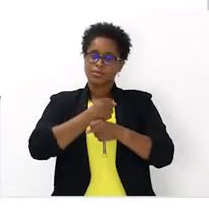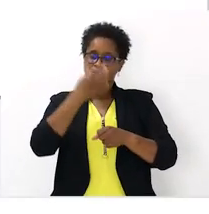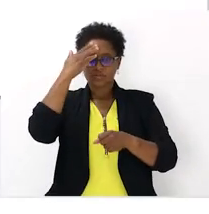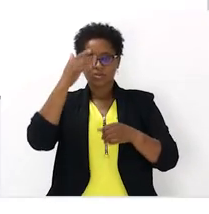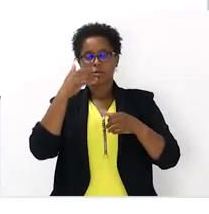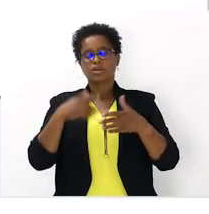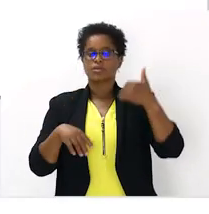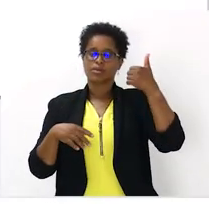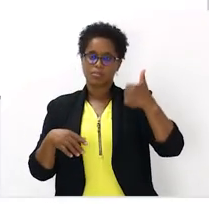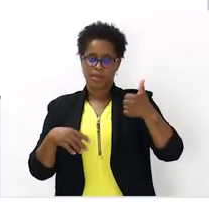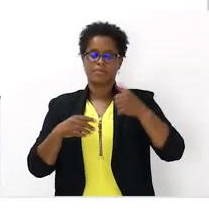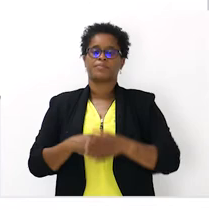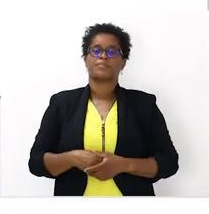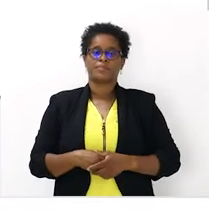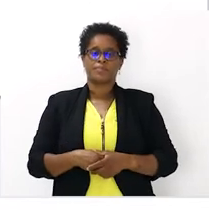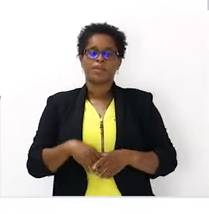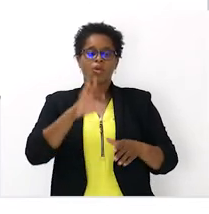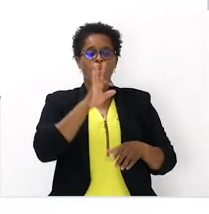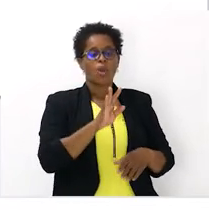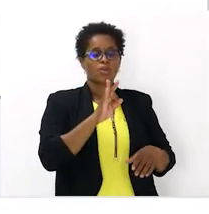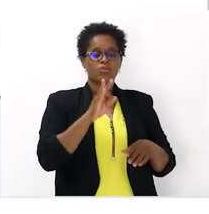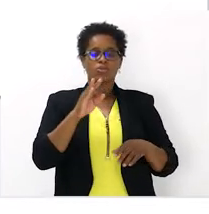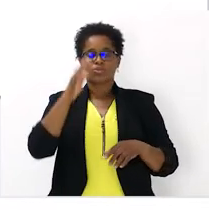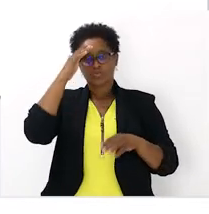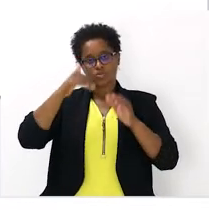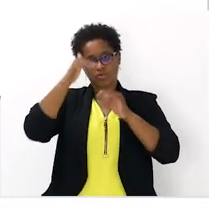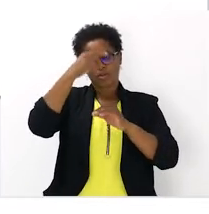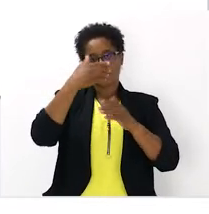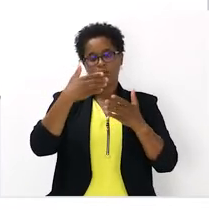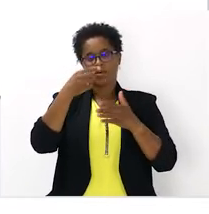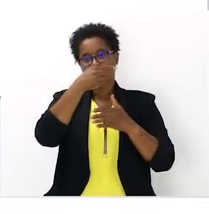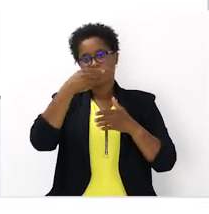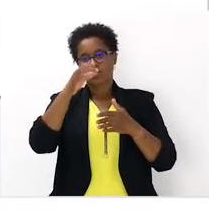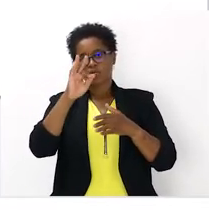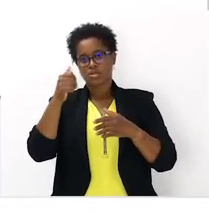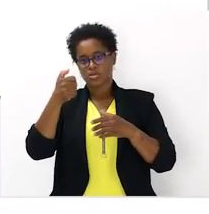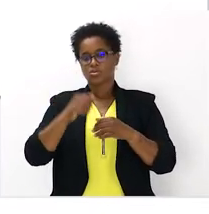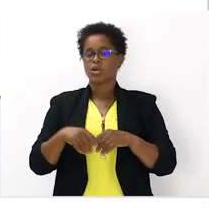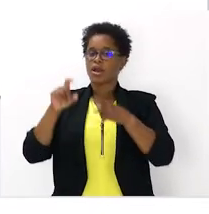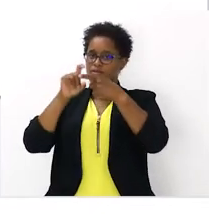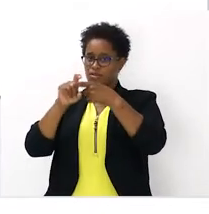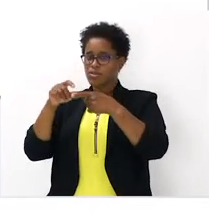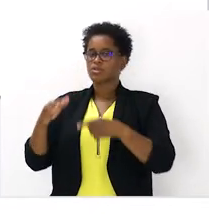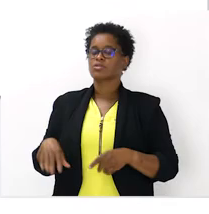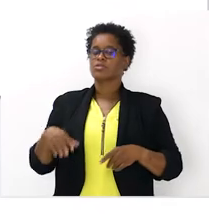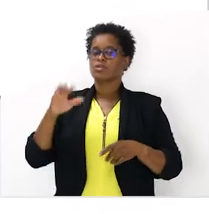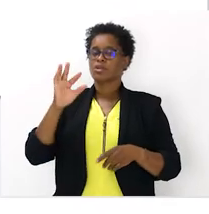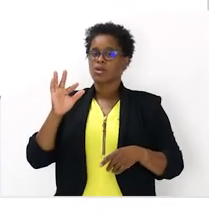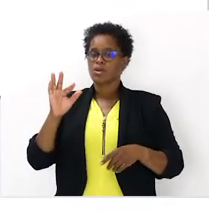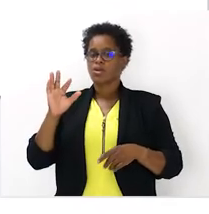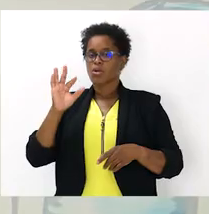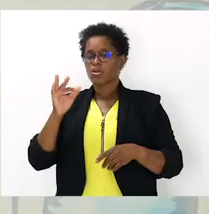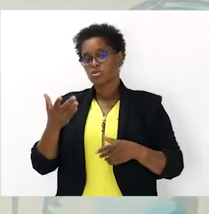exercício a linha B. 4 de expoente menos 45 a dividir por 4 desprendimentos de